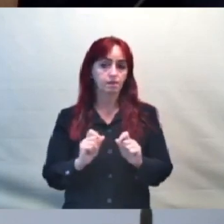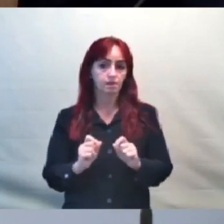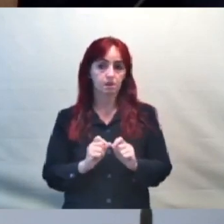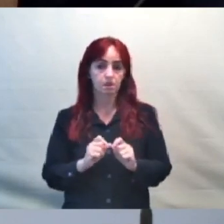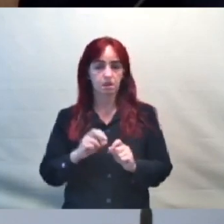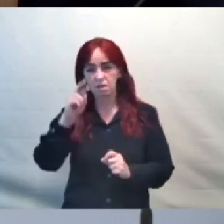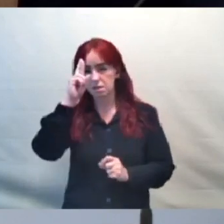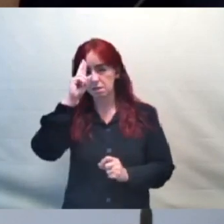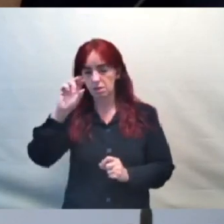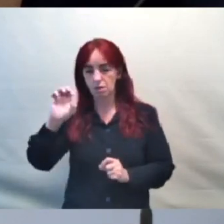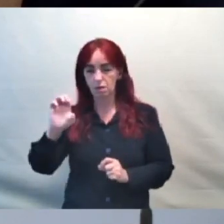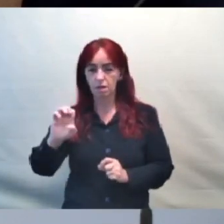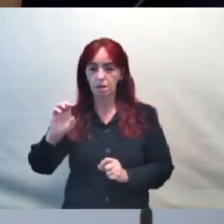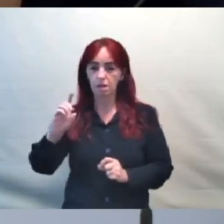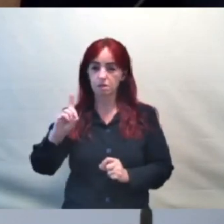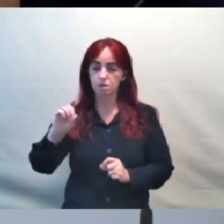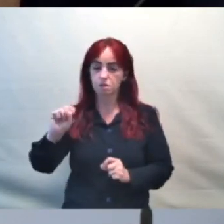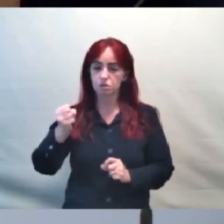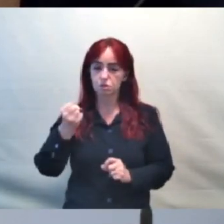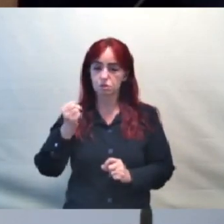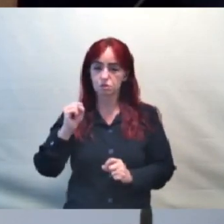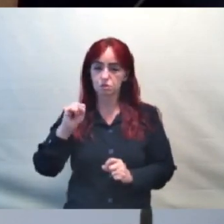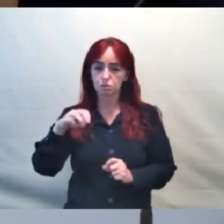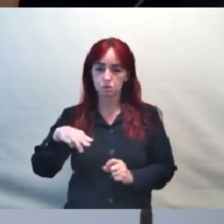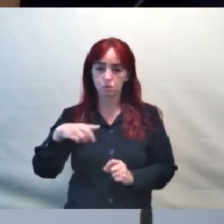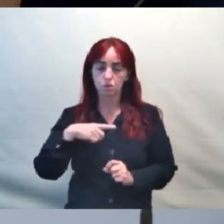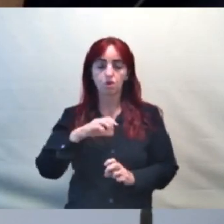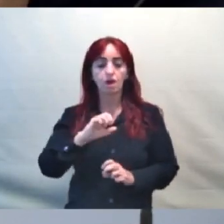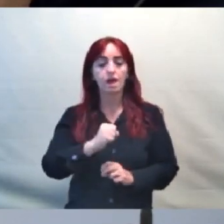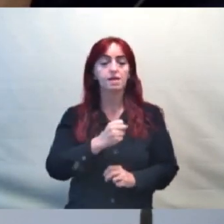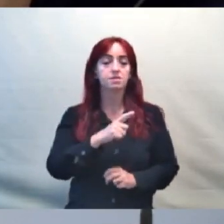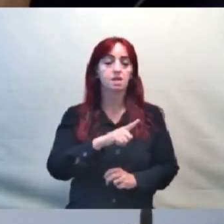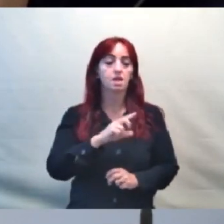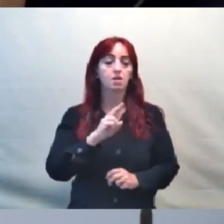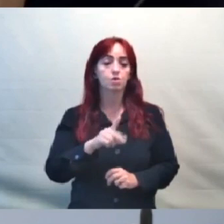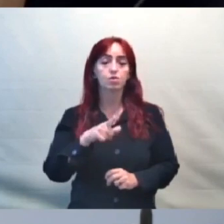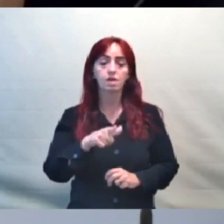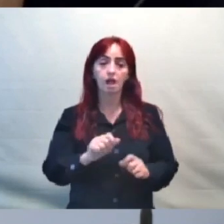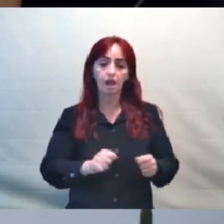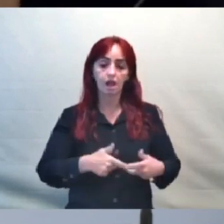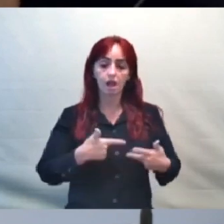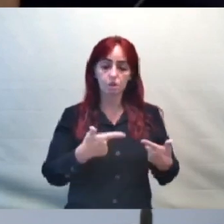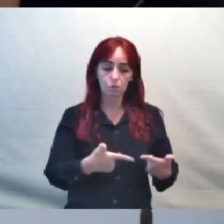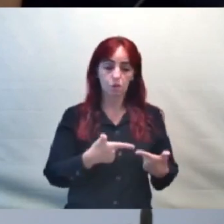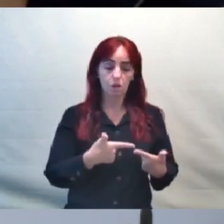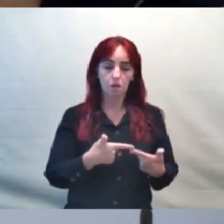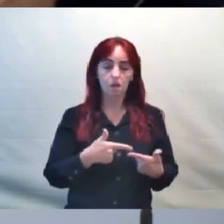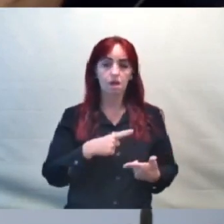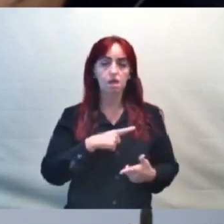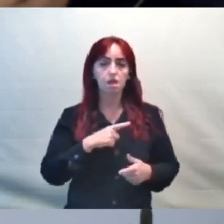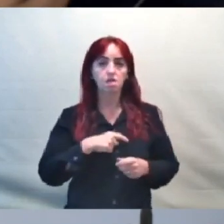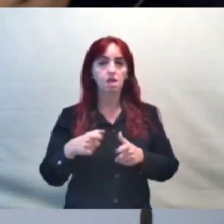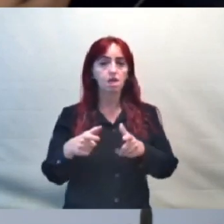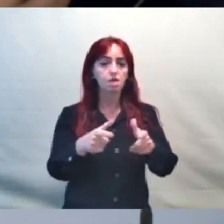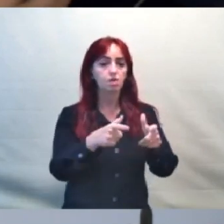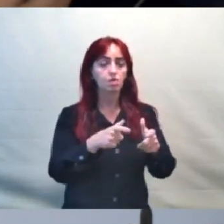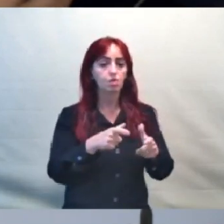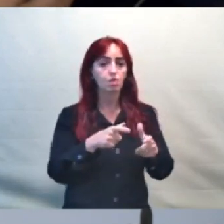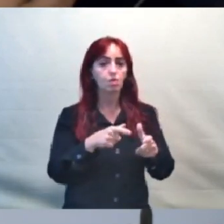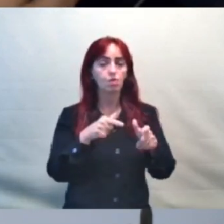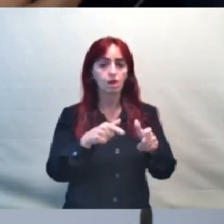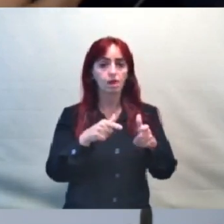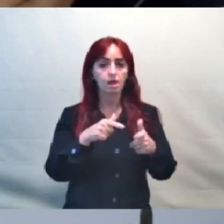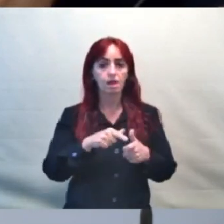SLU está lá atuando, né, tem uma frente, eu acho, na Lagoinha, que está avançando, né, o